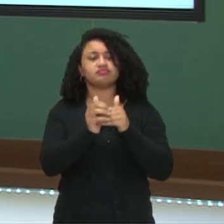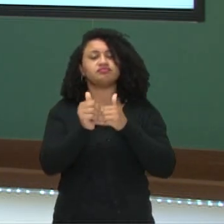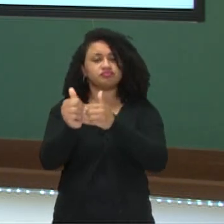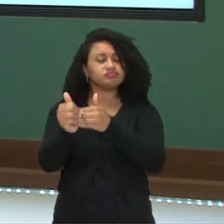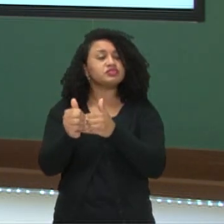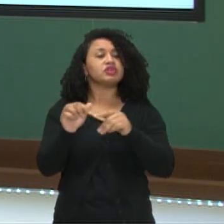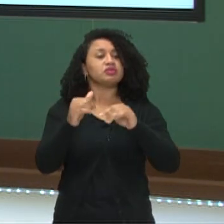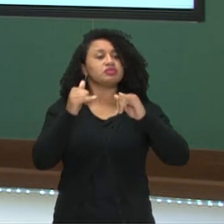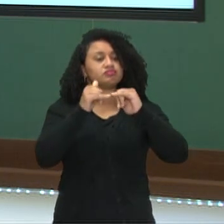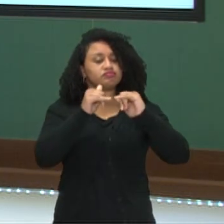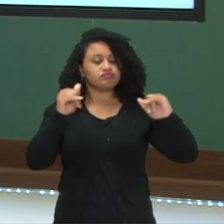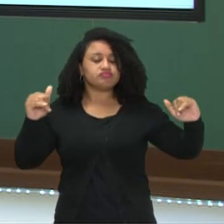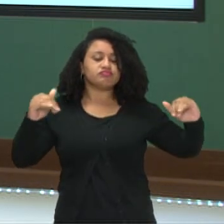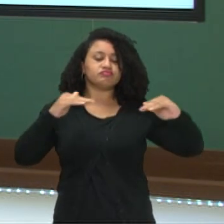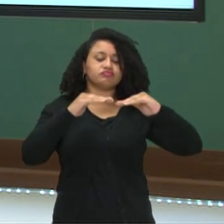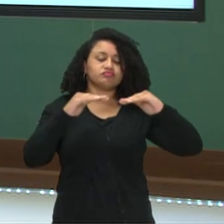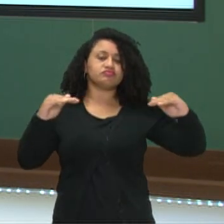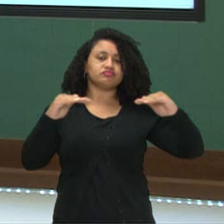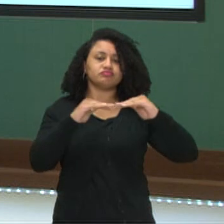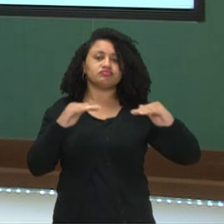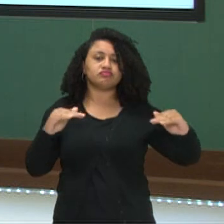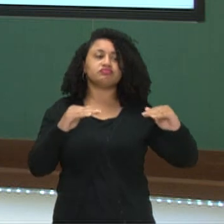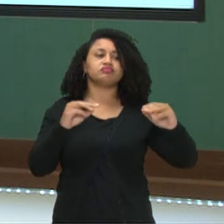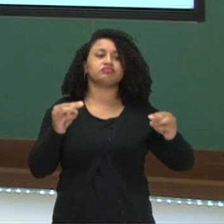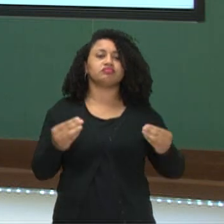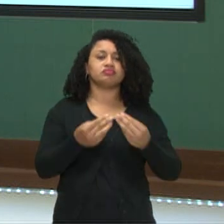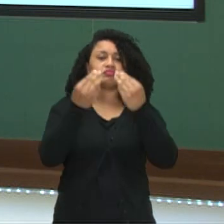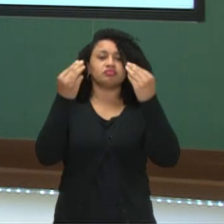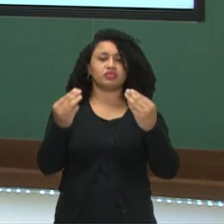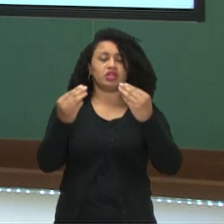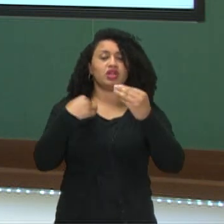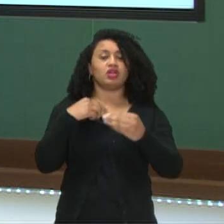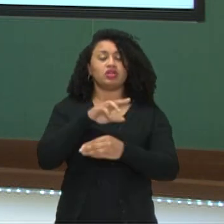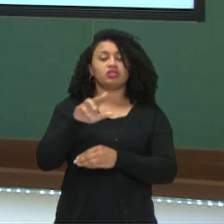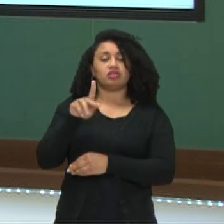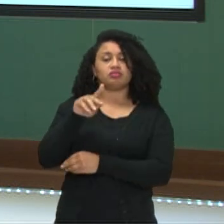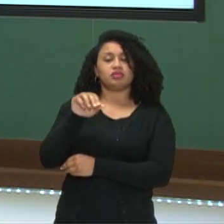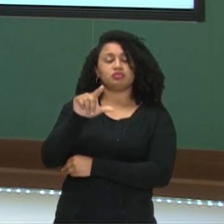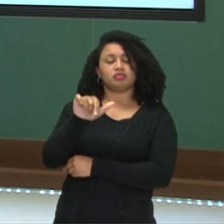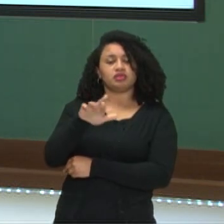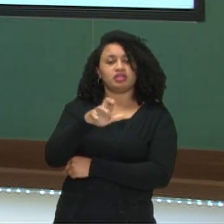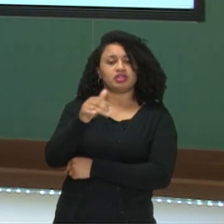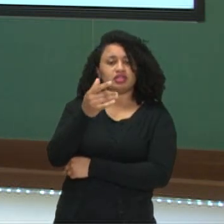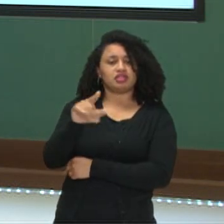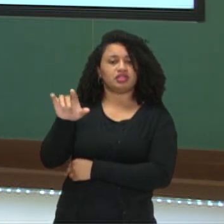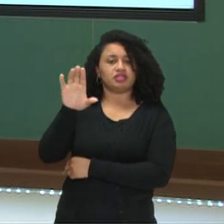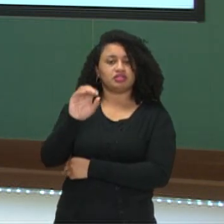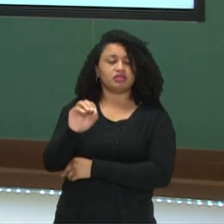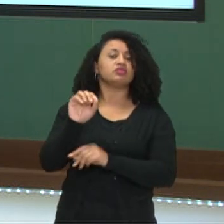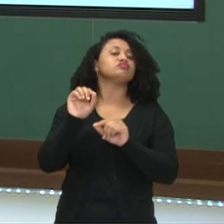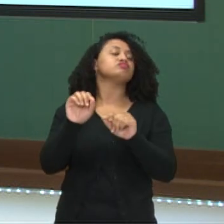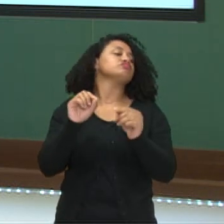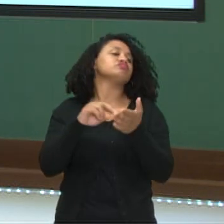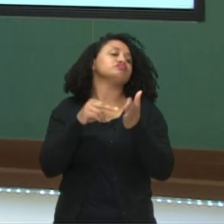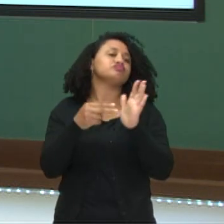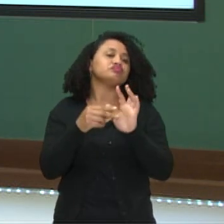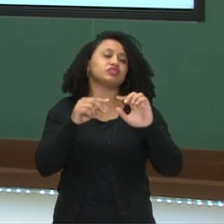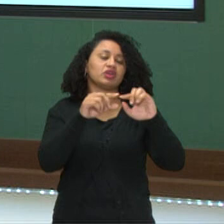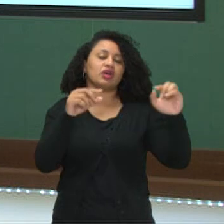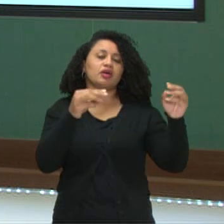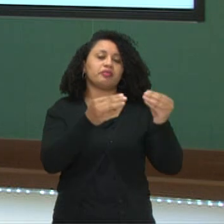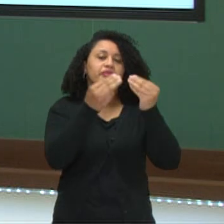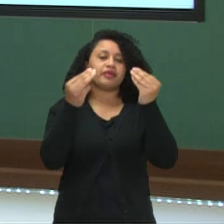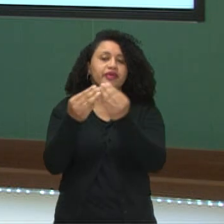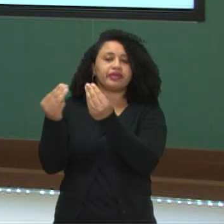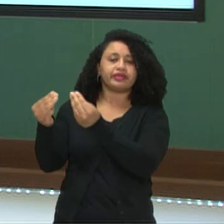o alinhamento das moléculas, que nós chamamos de polarização molecular, né, essas moléculas